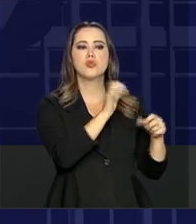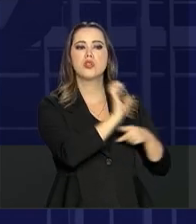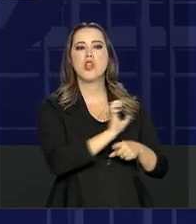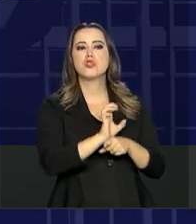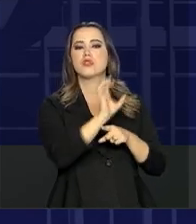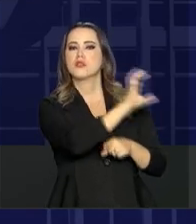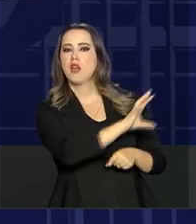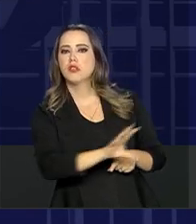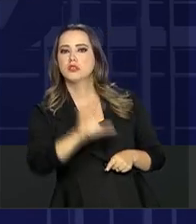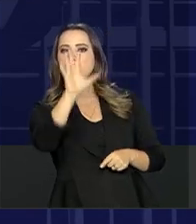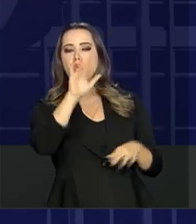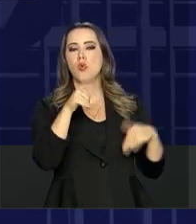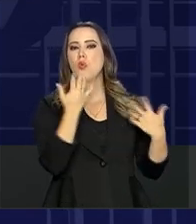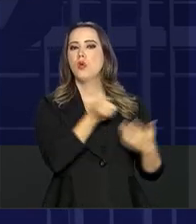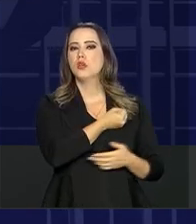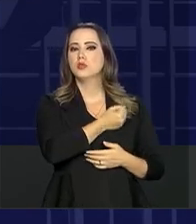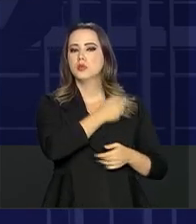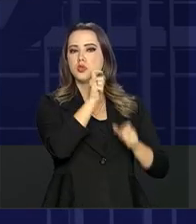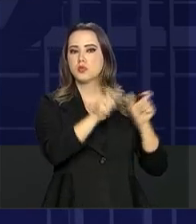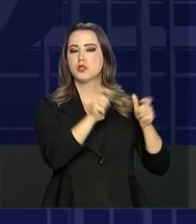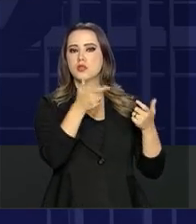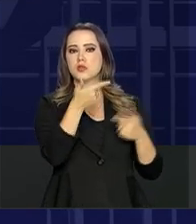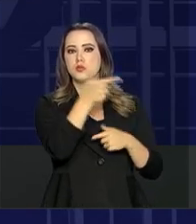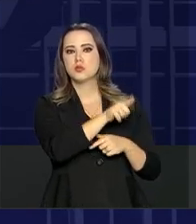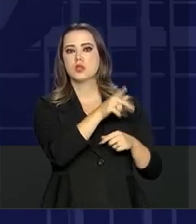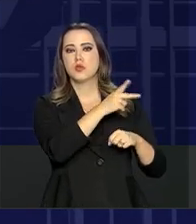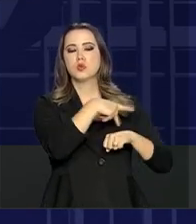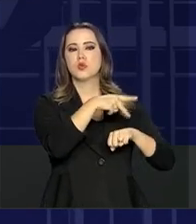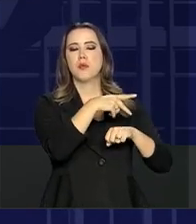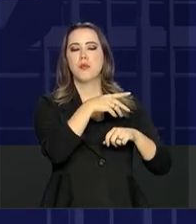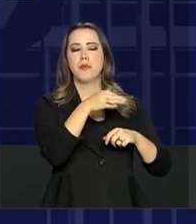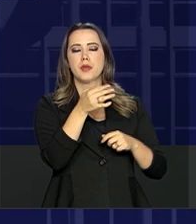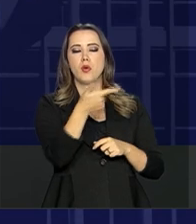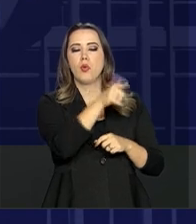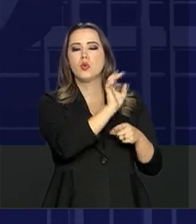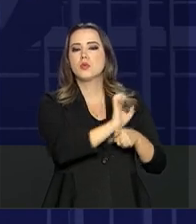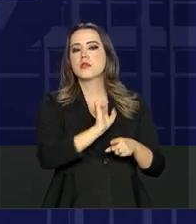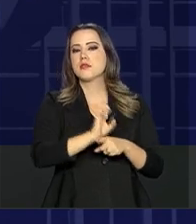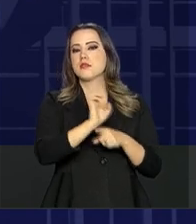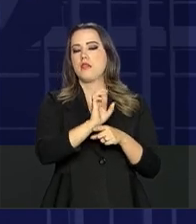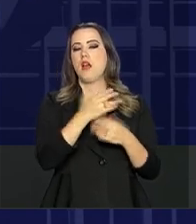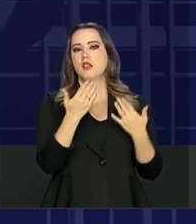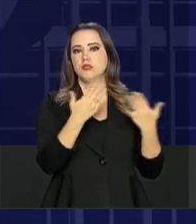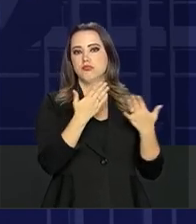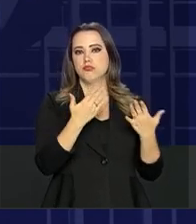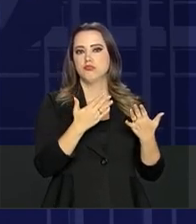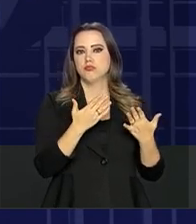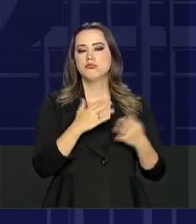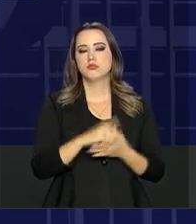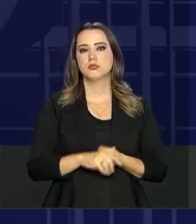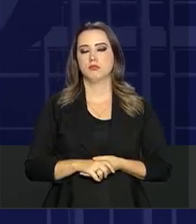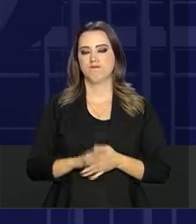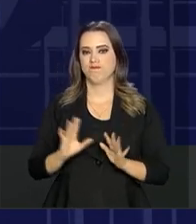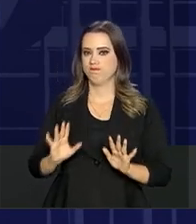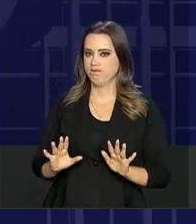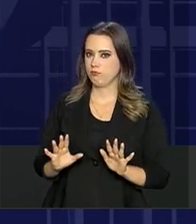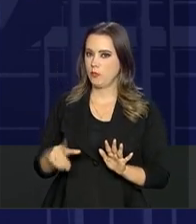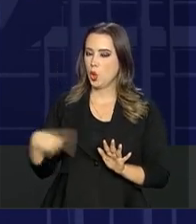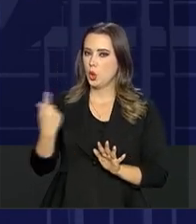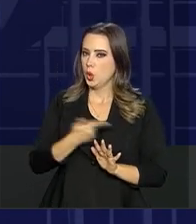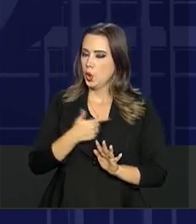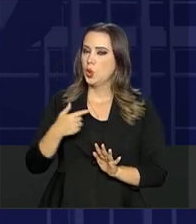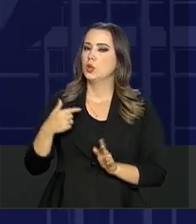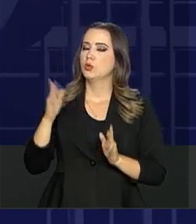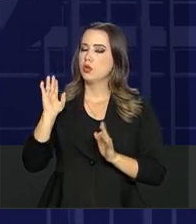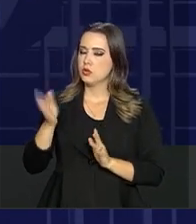já foram enviados para o interior do país nesse processo aí pelo governo? Nós estamos incrementando o processo de